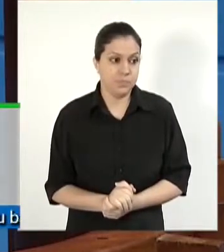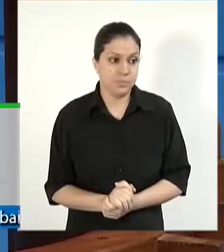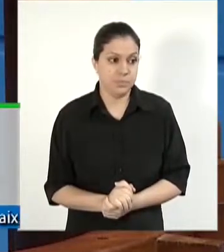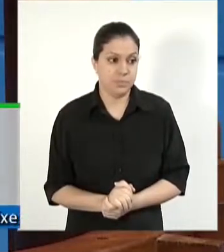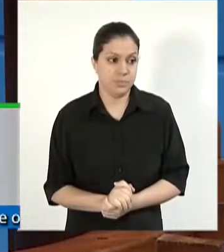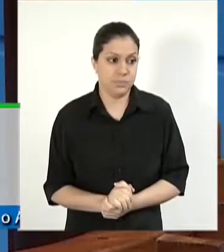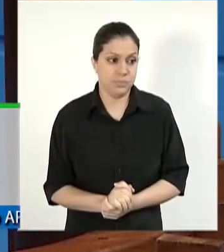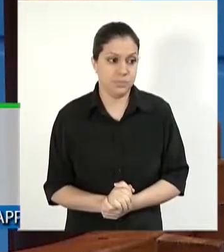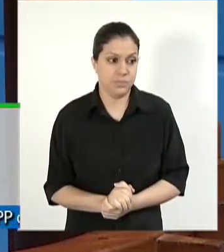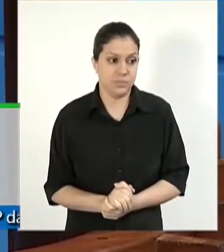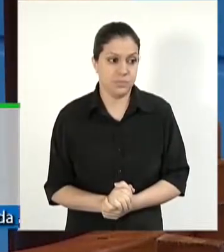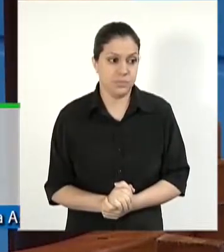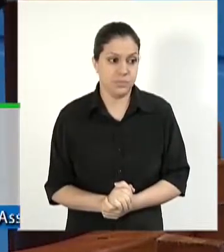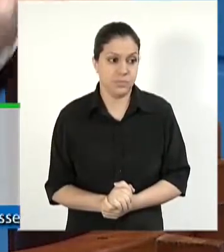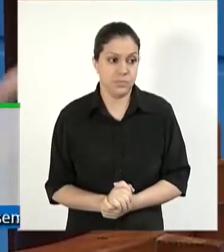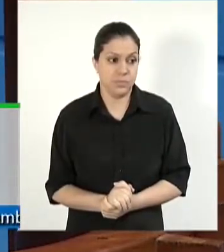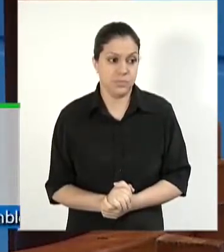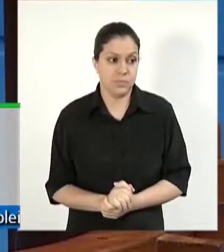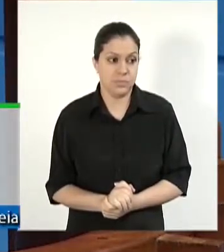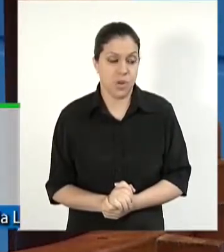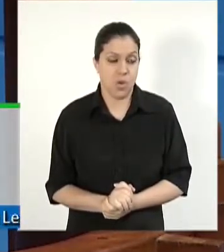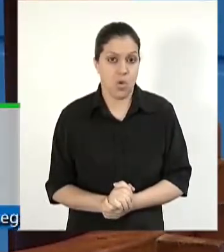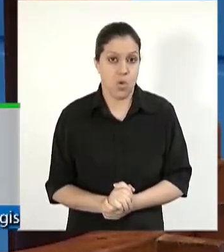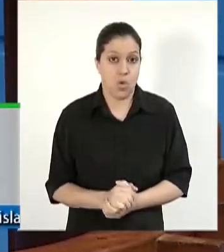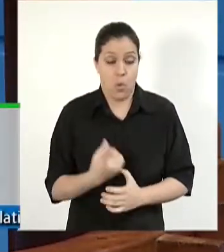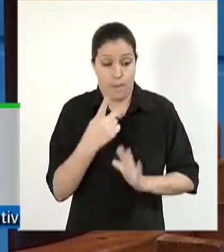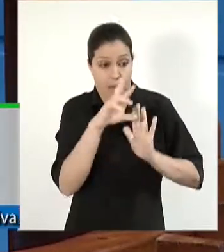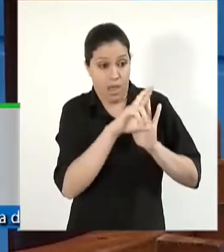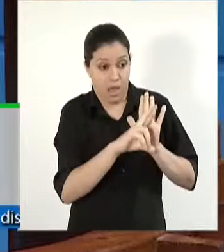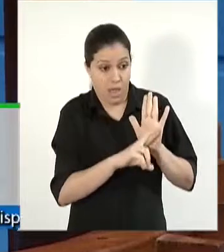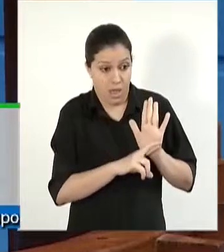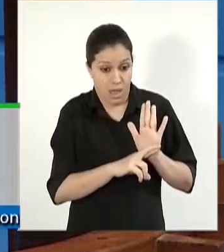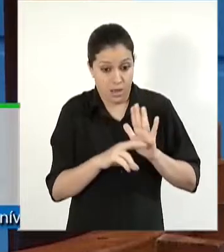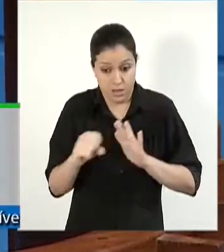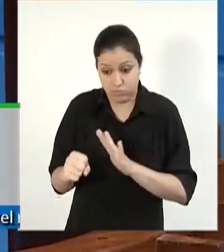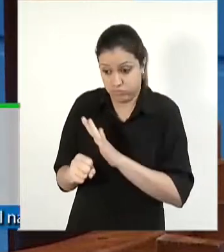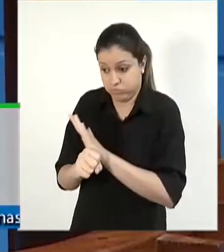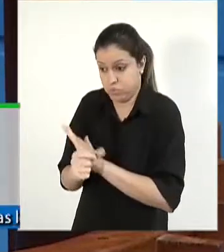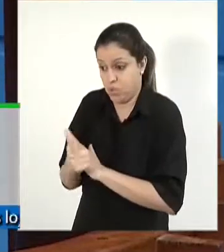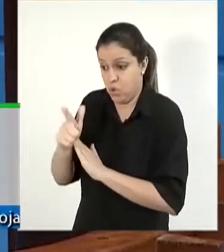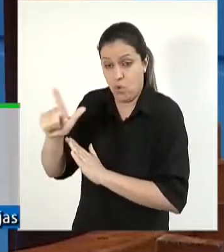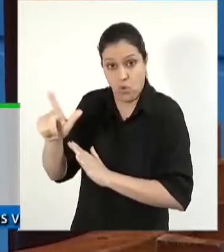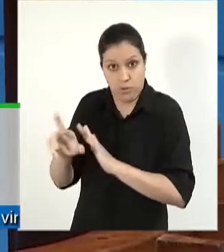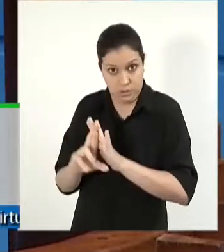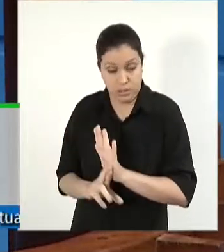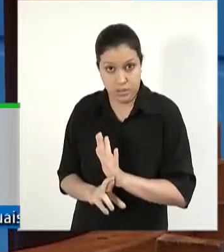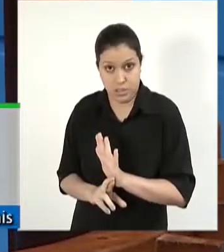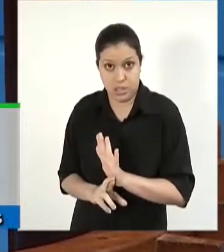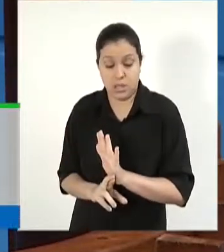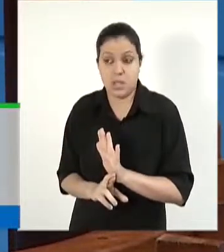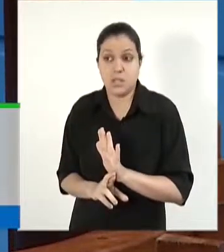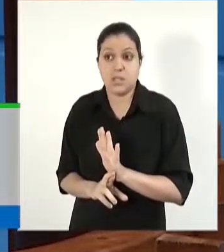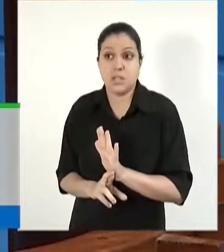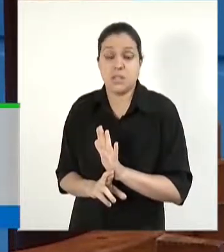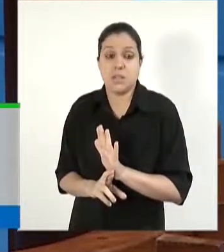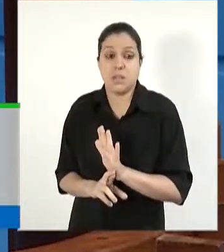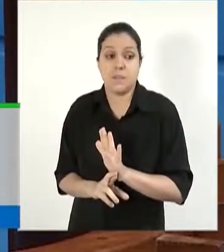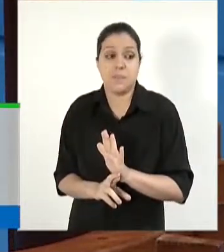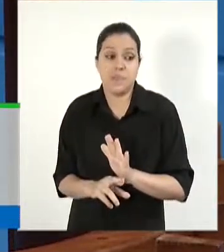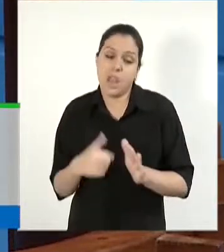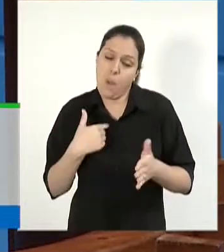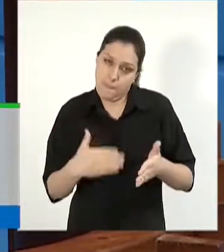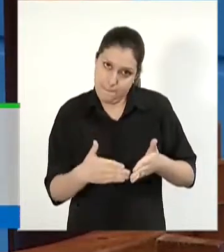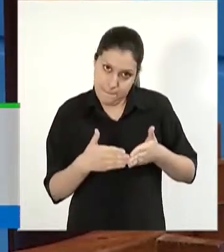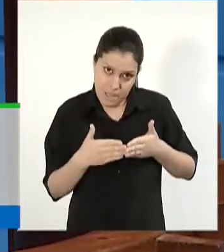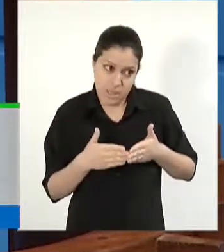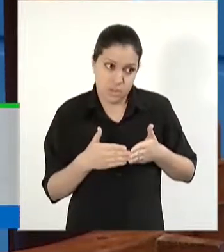norma sobrepor sobre a outra quando exista. E aqui peço licença a Vossas Excelências para ler aqui